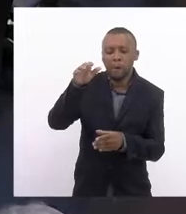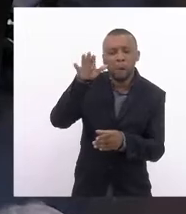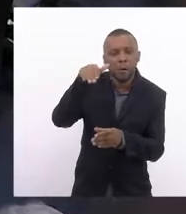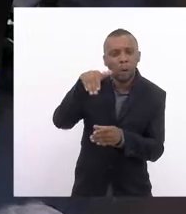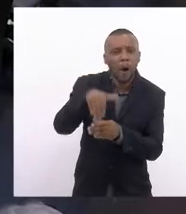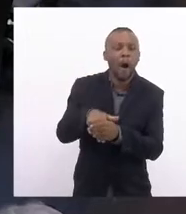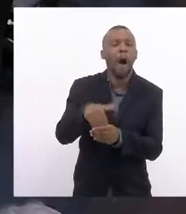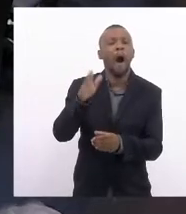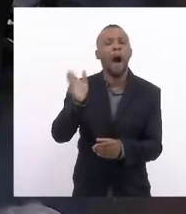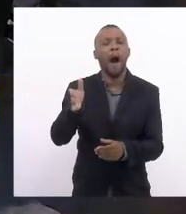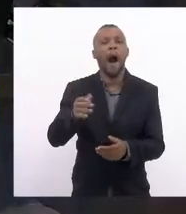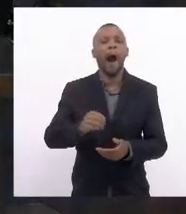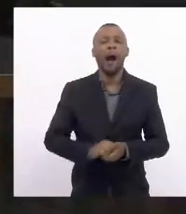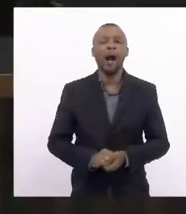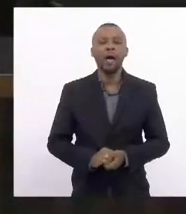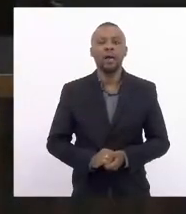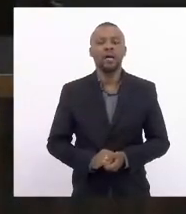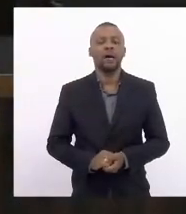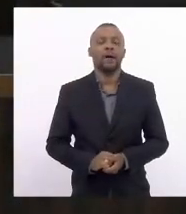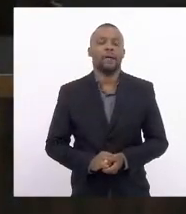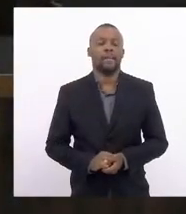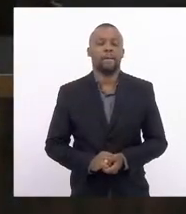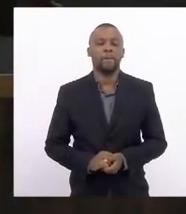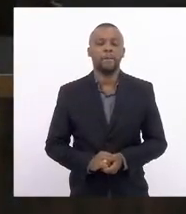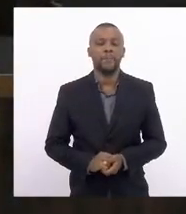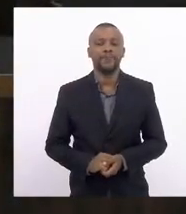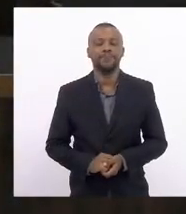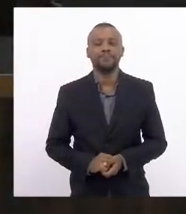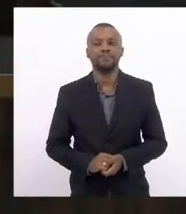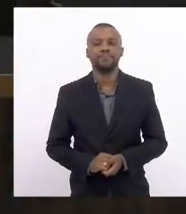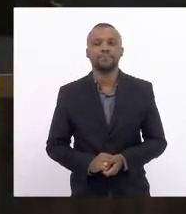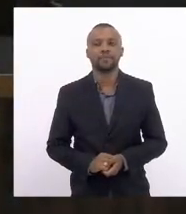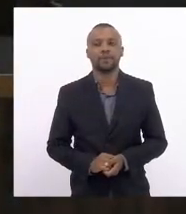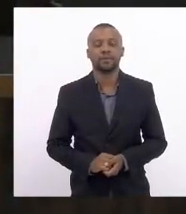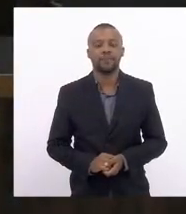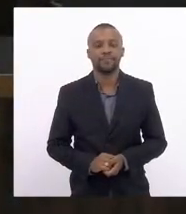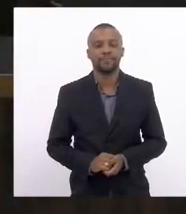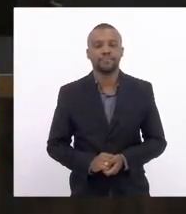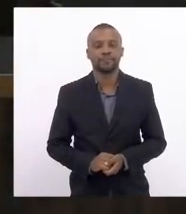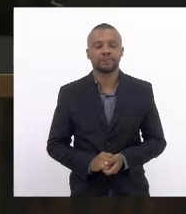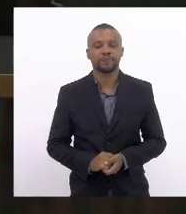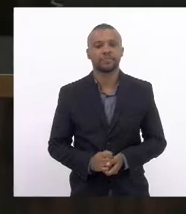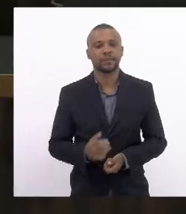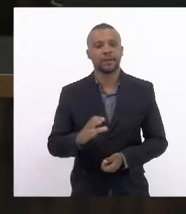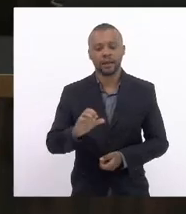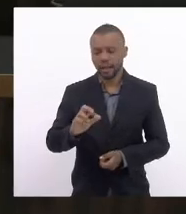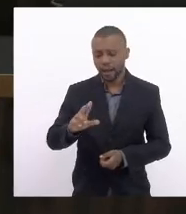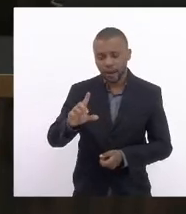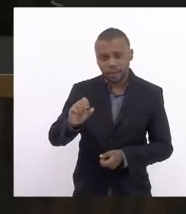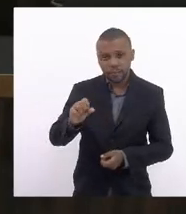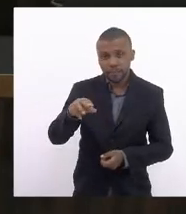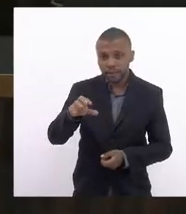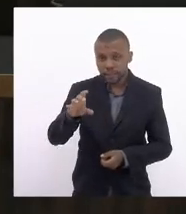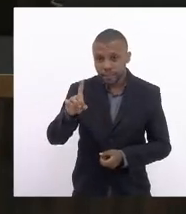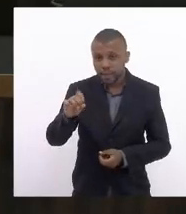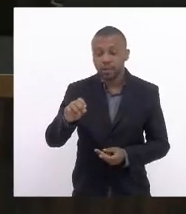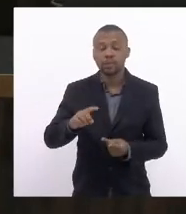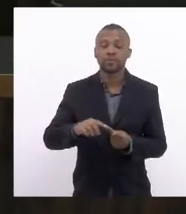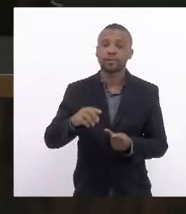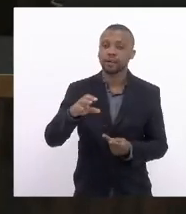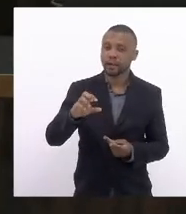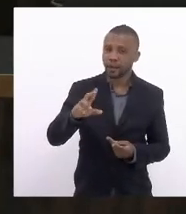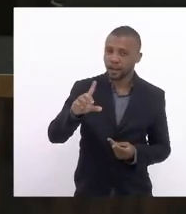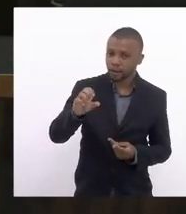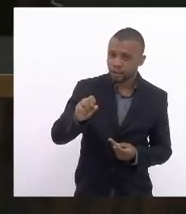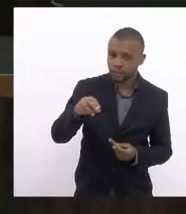deputado Brazão, deputado Bruno Dauari, deputado Carlos Macedo, deputado Carlos Ming já votou, deputada